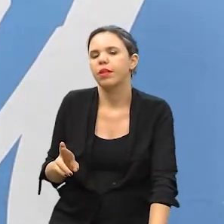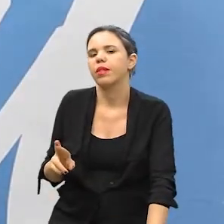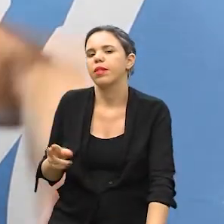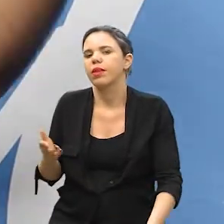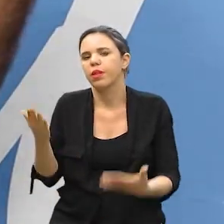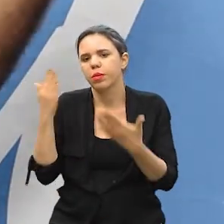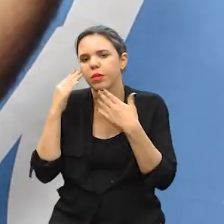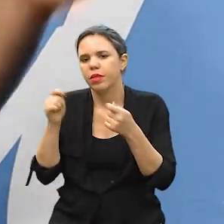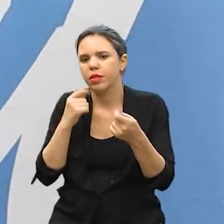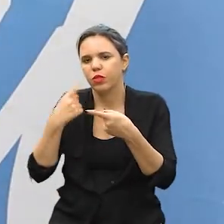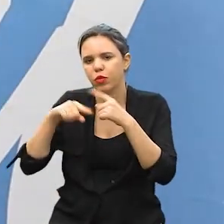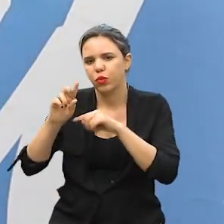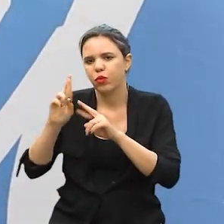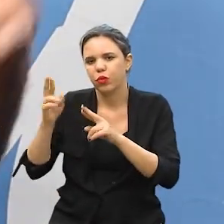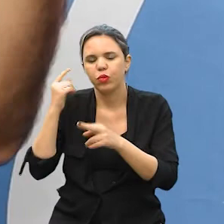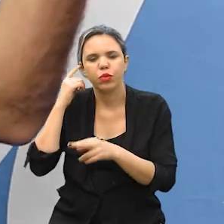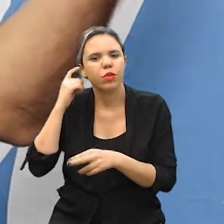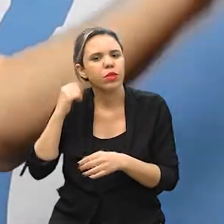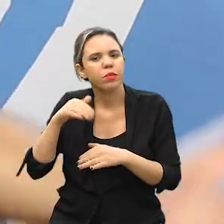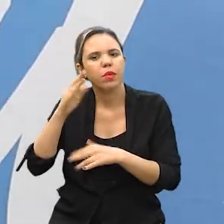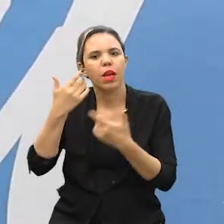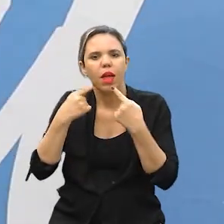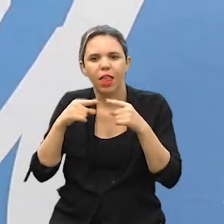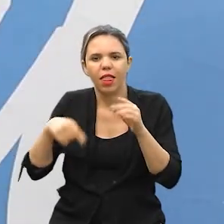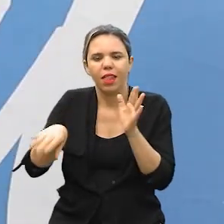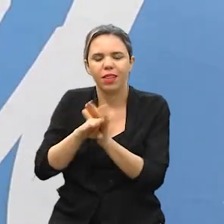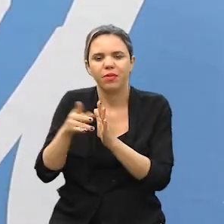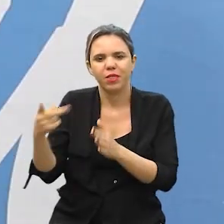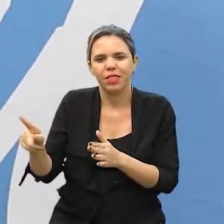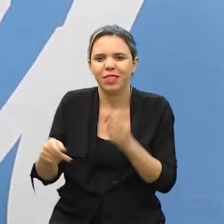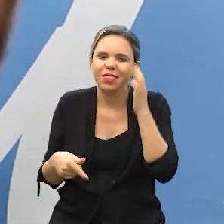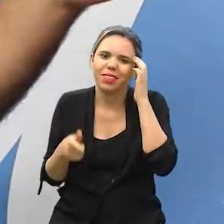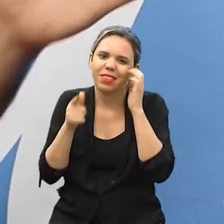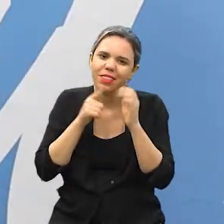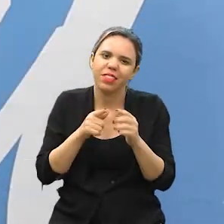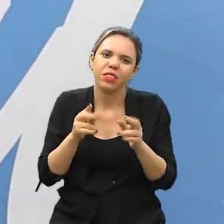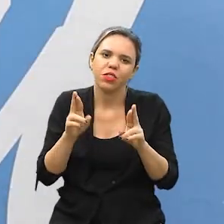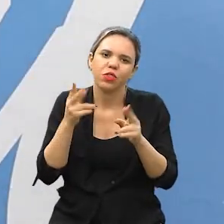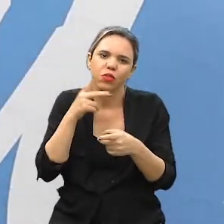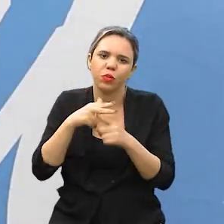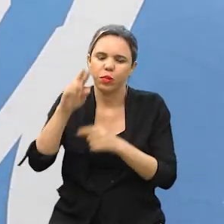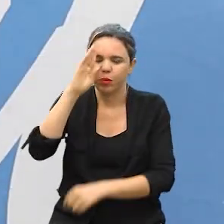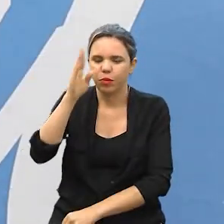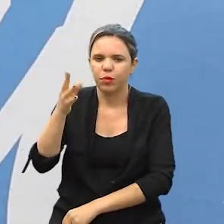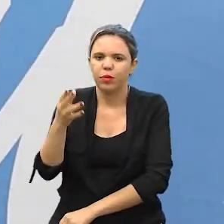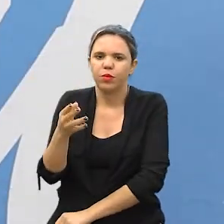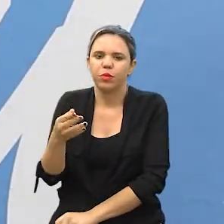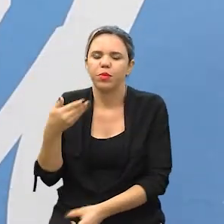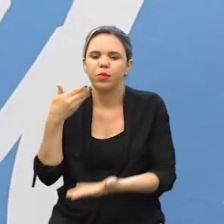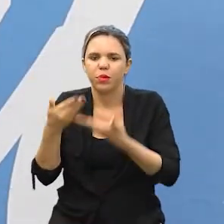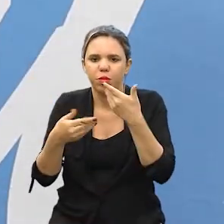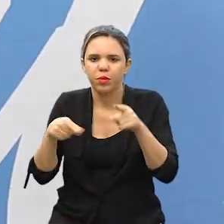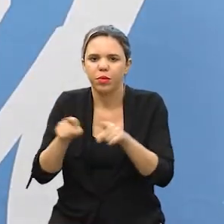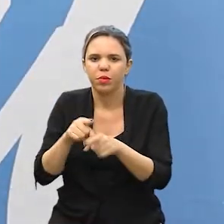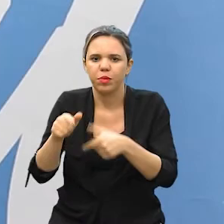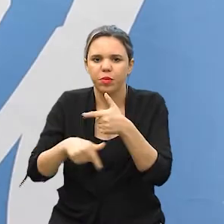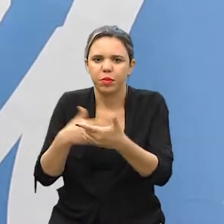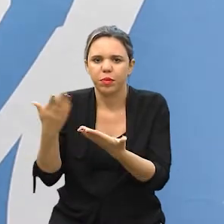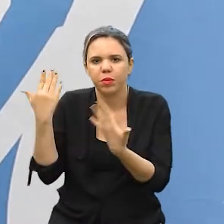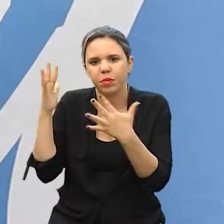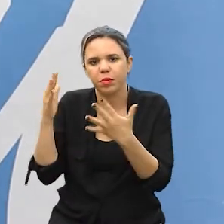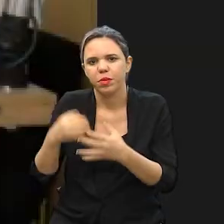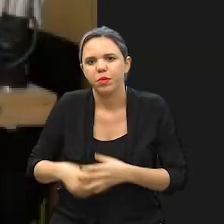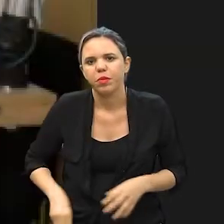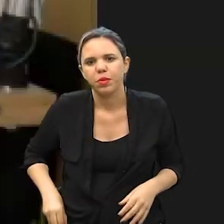pela entrevista, sucesso, que venham muitas reclamações para você, mas principalmente muitos elogios também pelo seu trabalho.